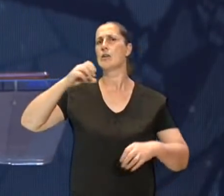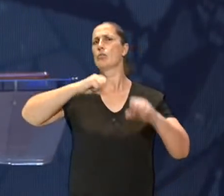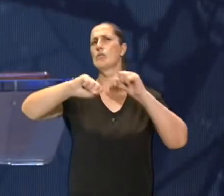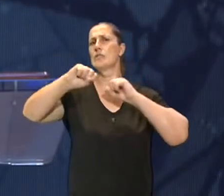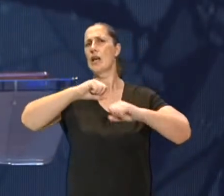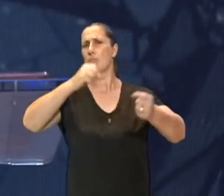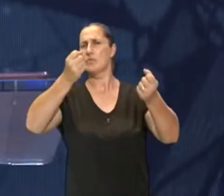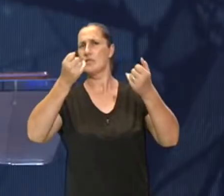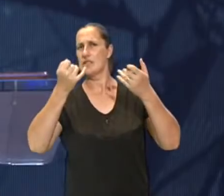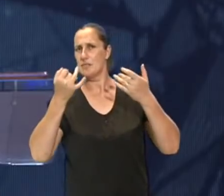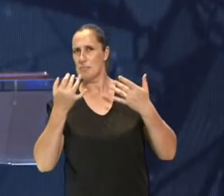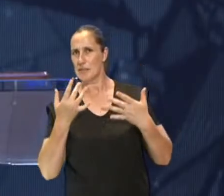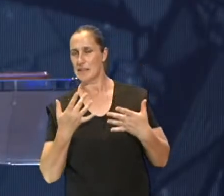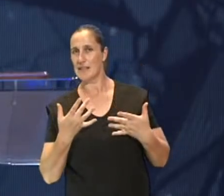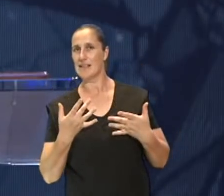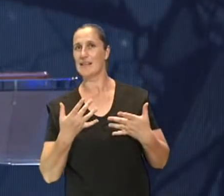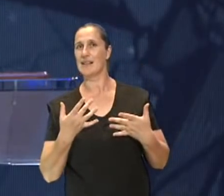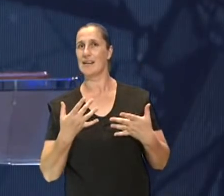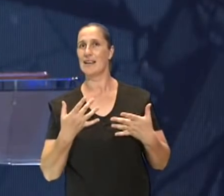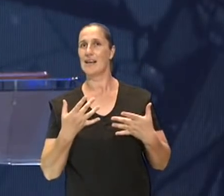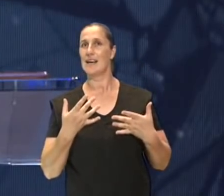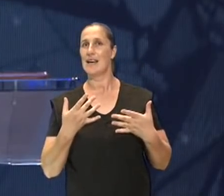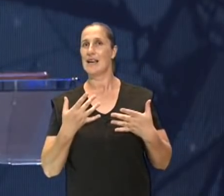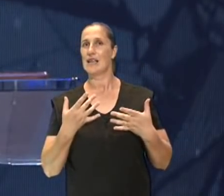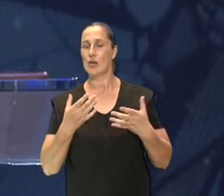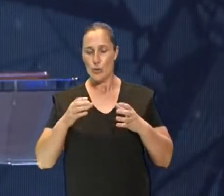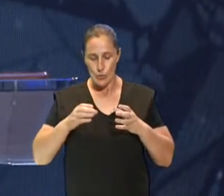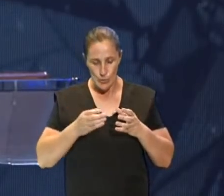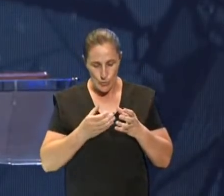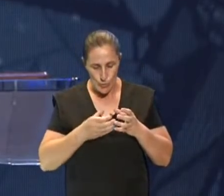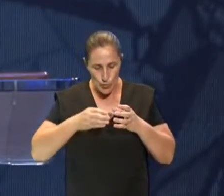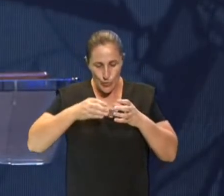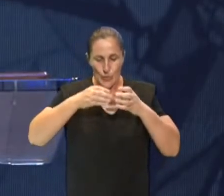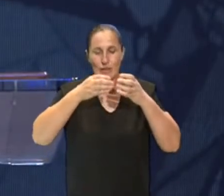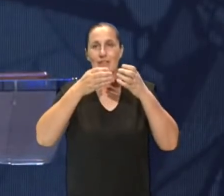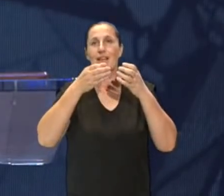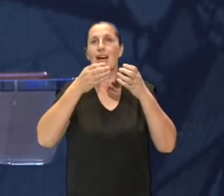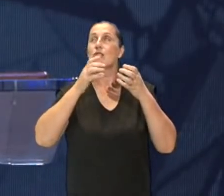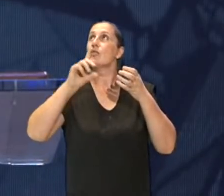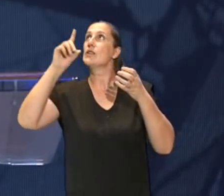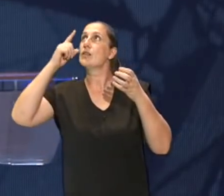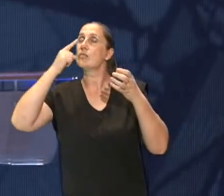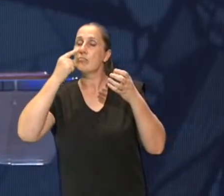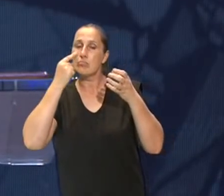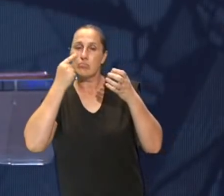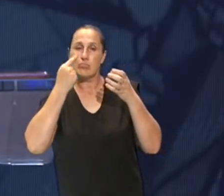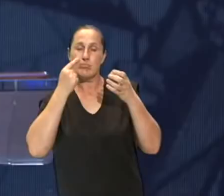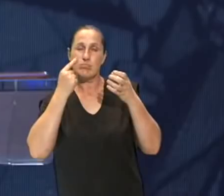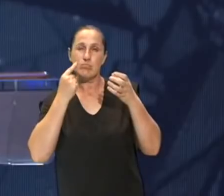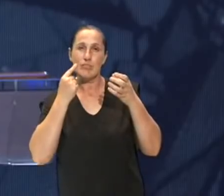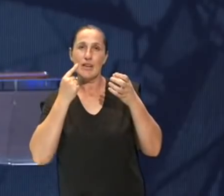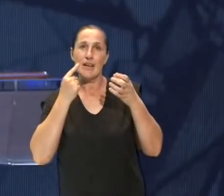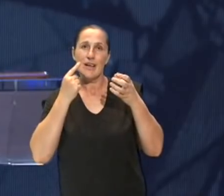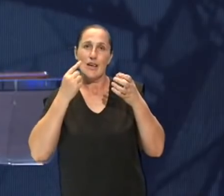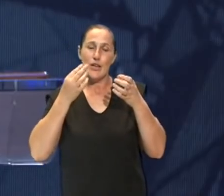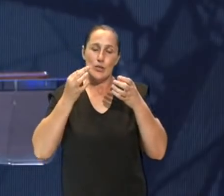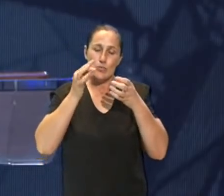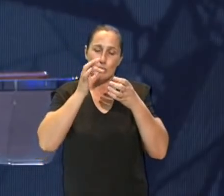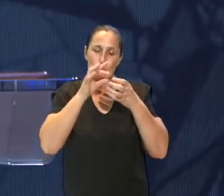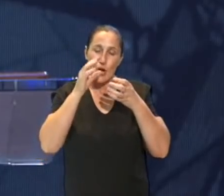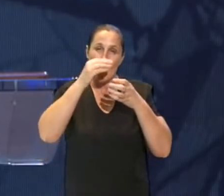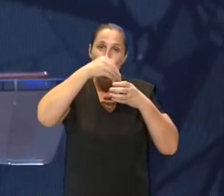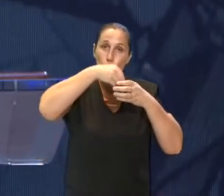Salmos, recolhe no seu odre as nossas lágrimas, a saber que